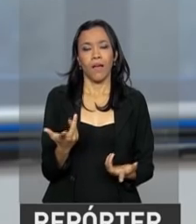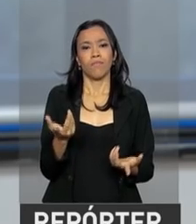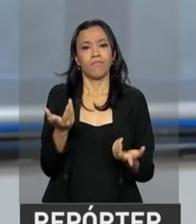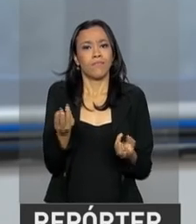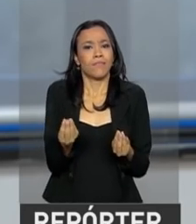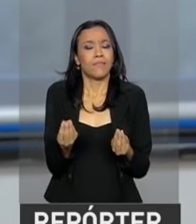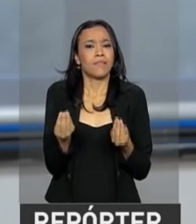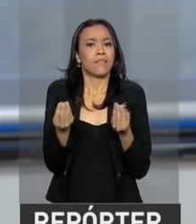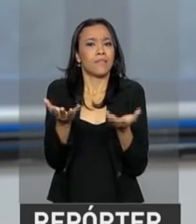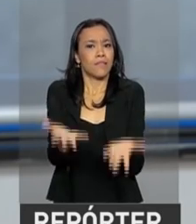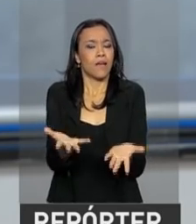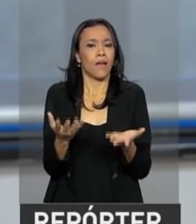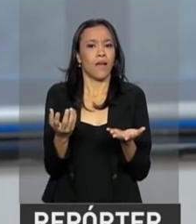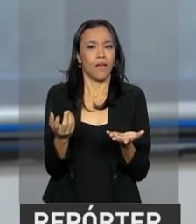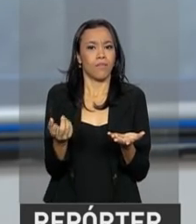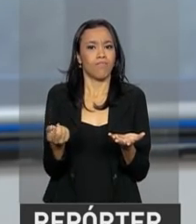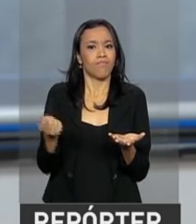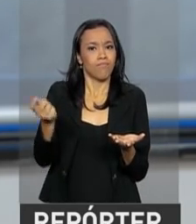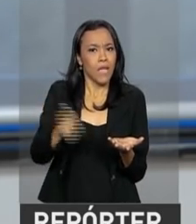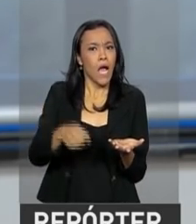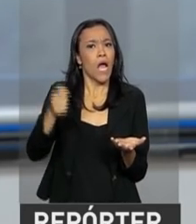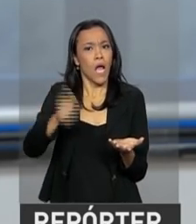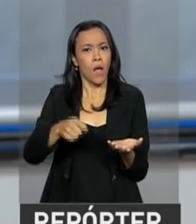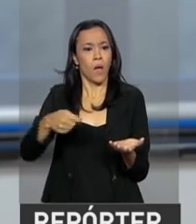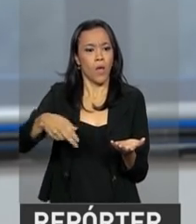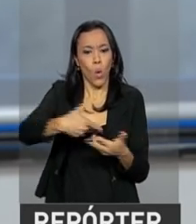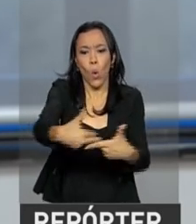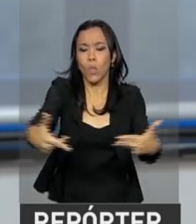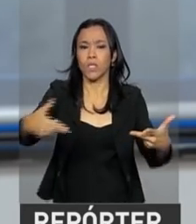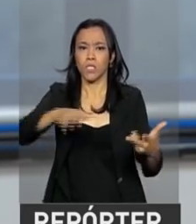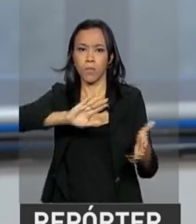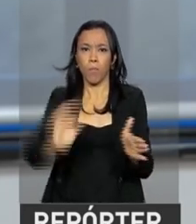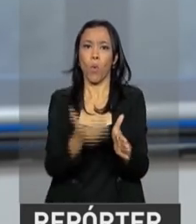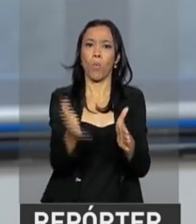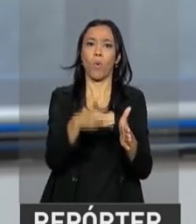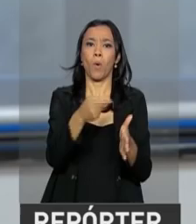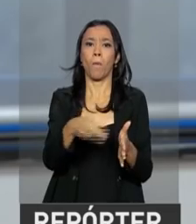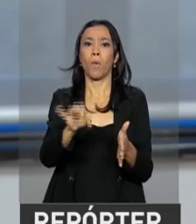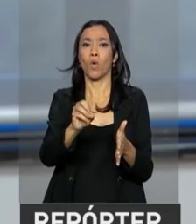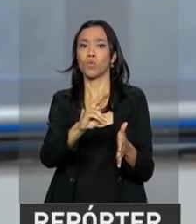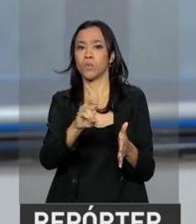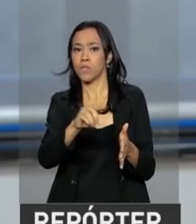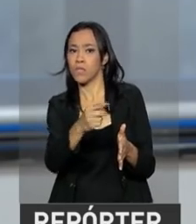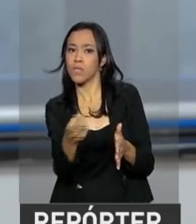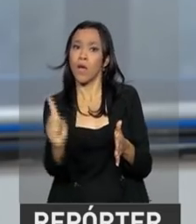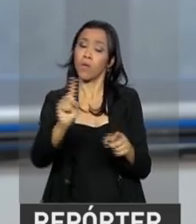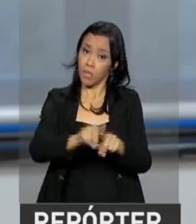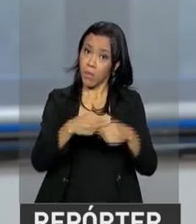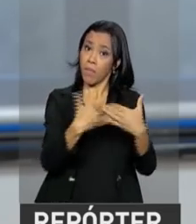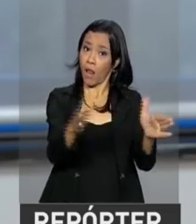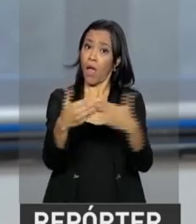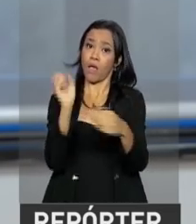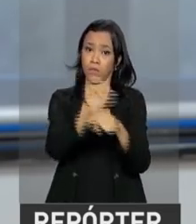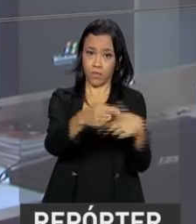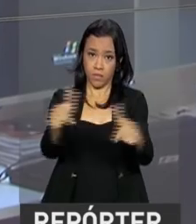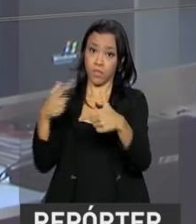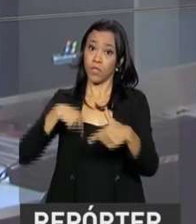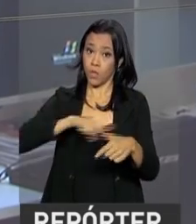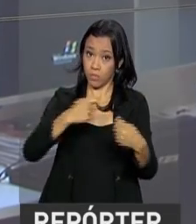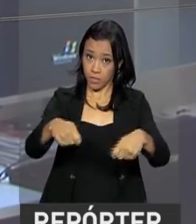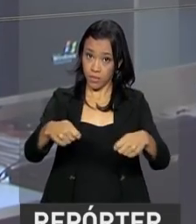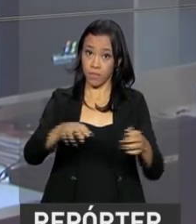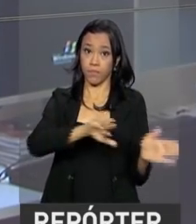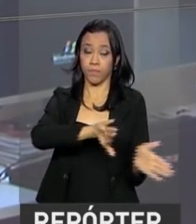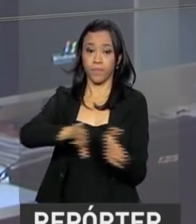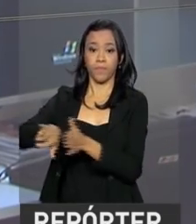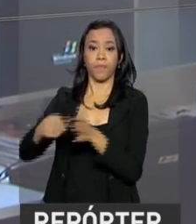condições de trânsito do que produzimos, como também para gerar os empregos que precisamos.